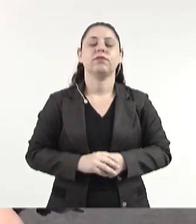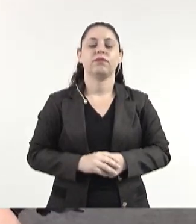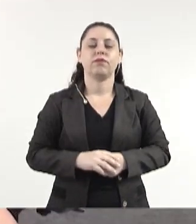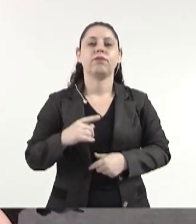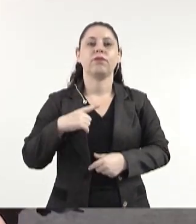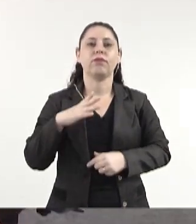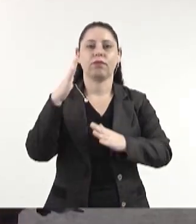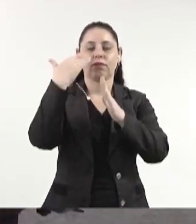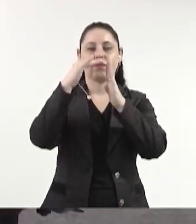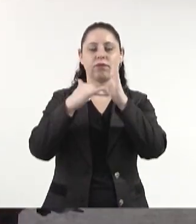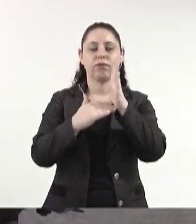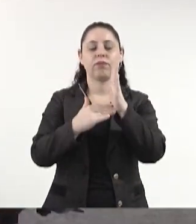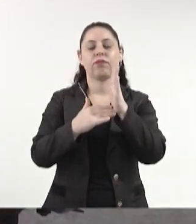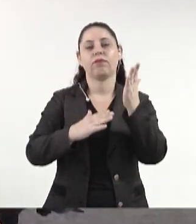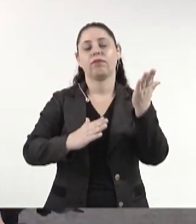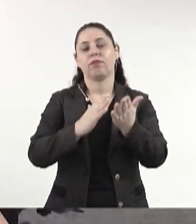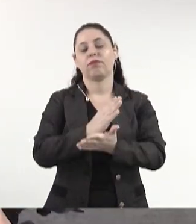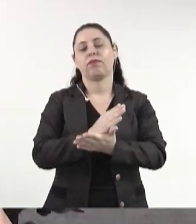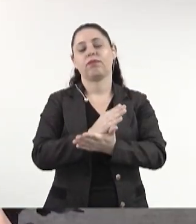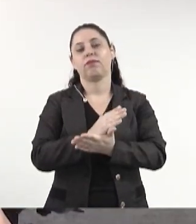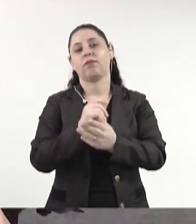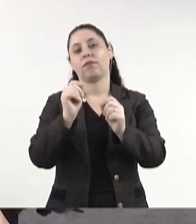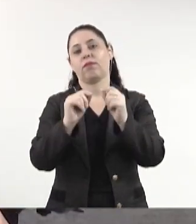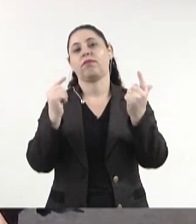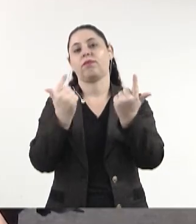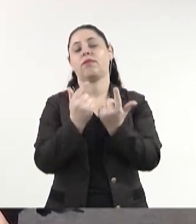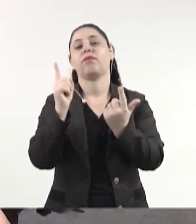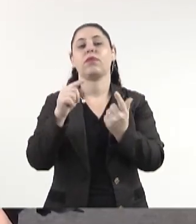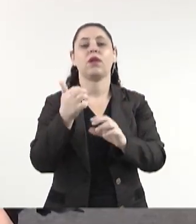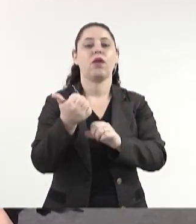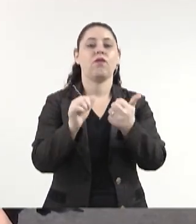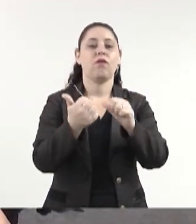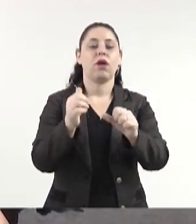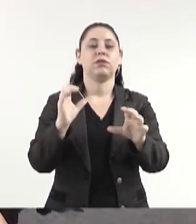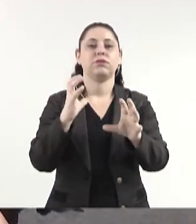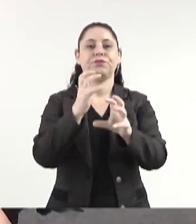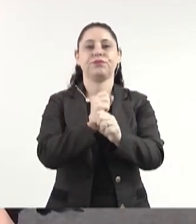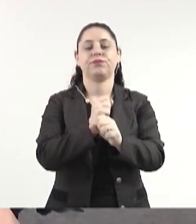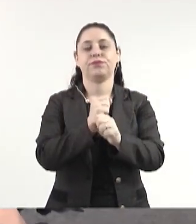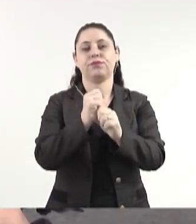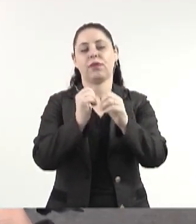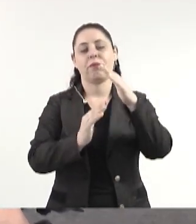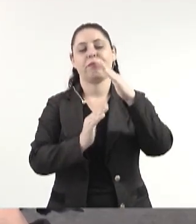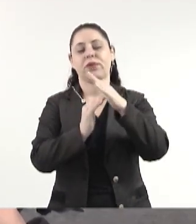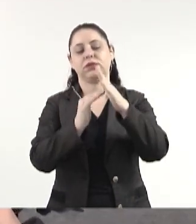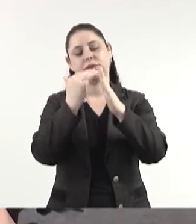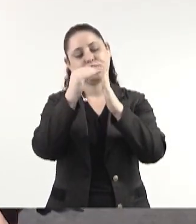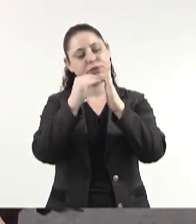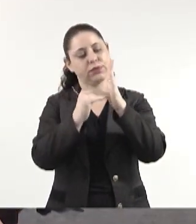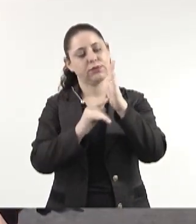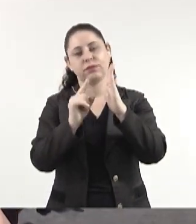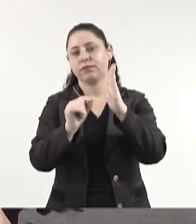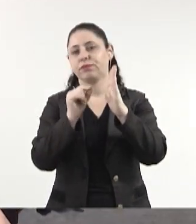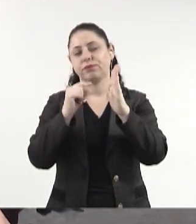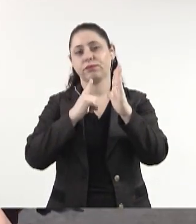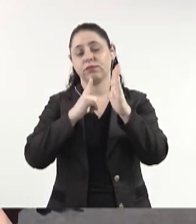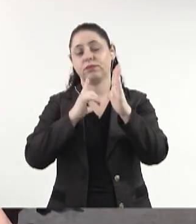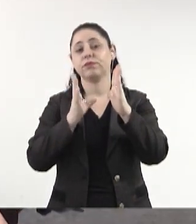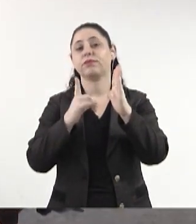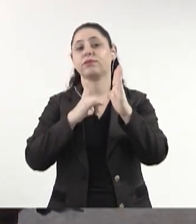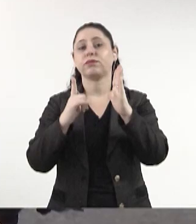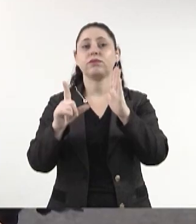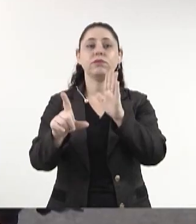ordem legal, e quem aprova é a Assembleia Legislativa. Foi feita a revisão das metas dentro do que preconiza